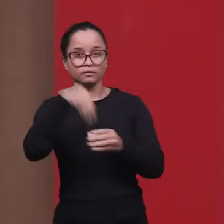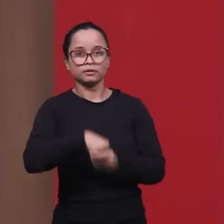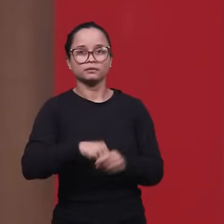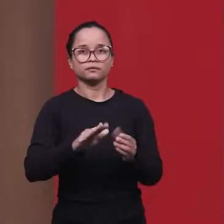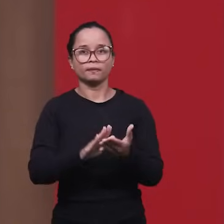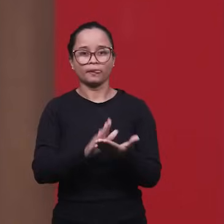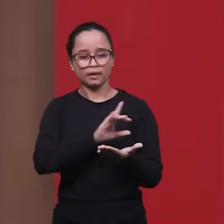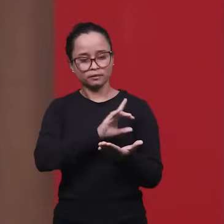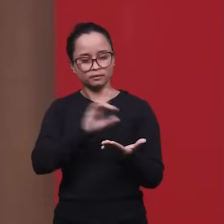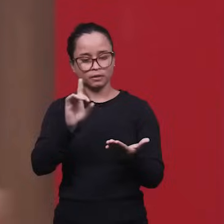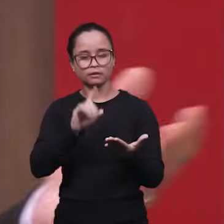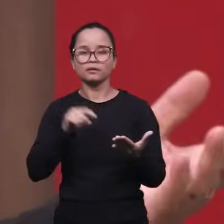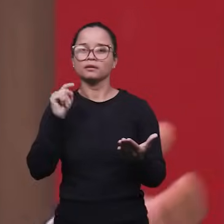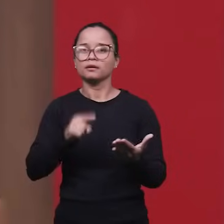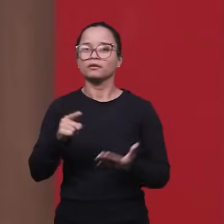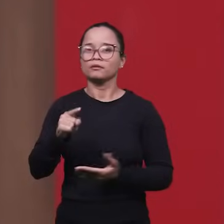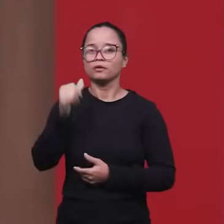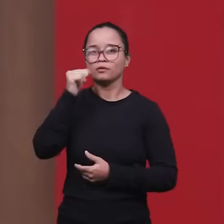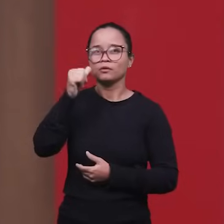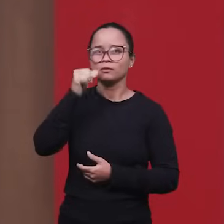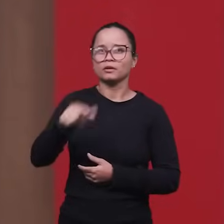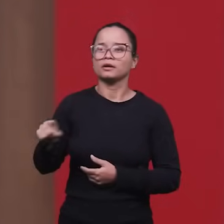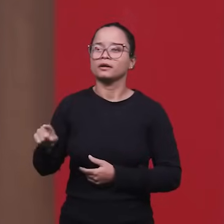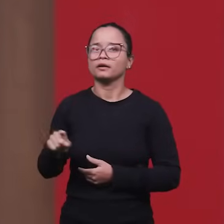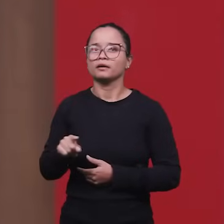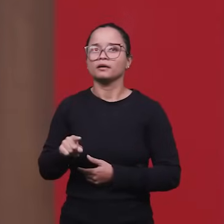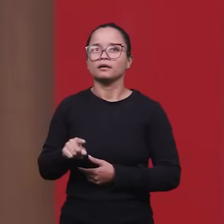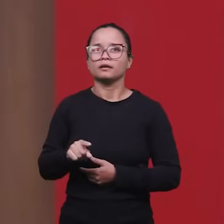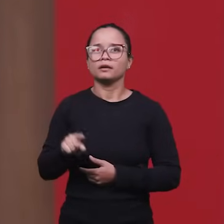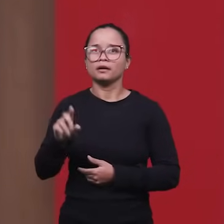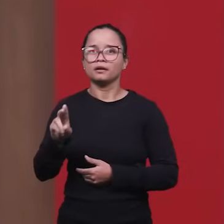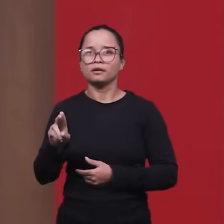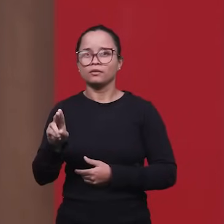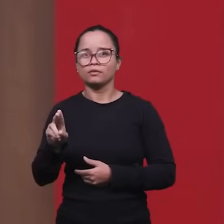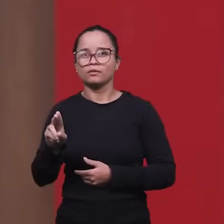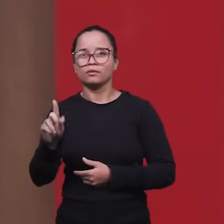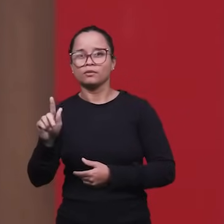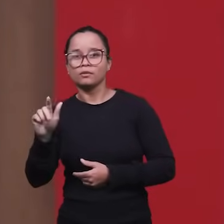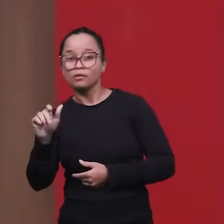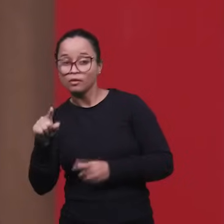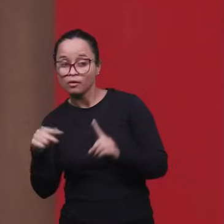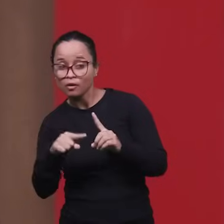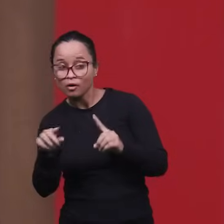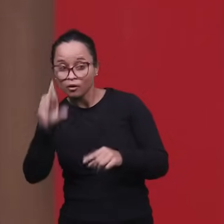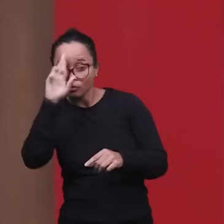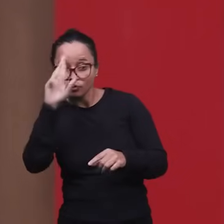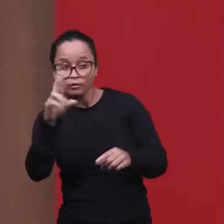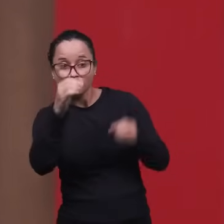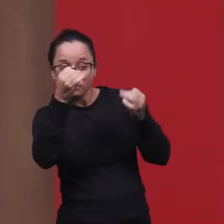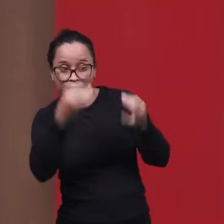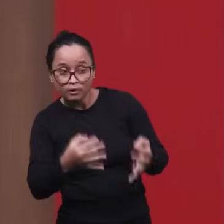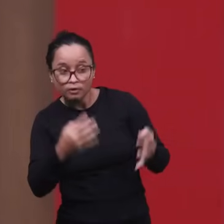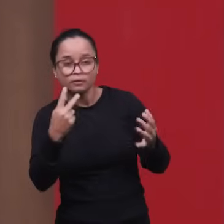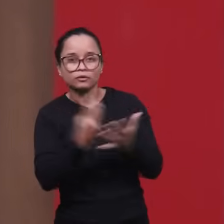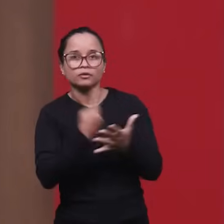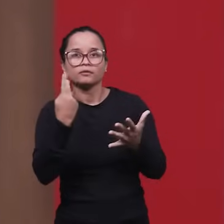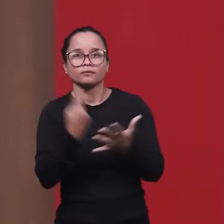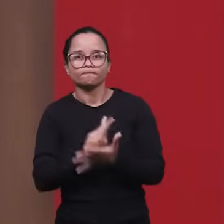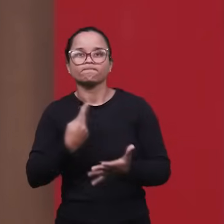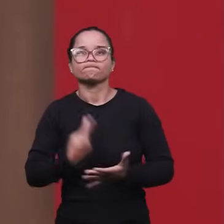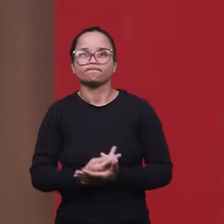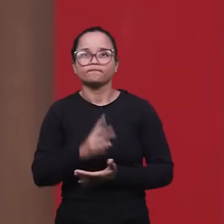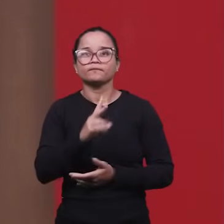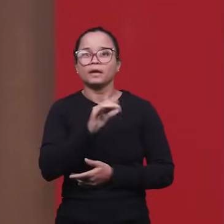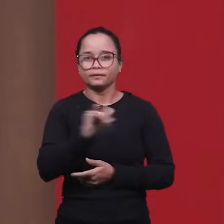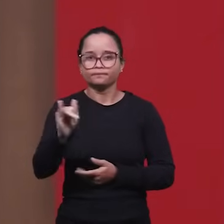ali. Ele foi até uma mulher, uma profetisa, Hulda, e ela começou a explicar, isso aqui, o Senhor falou isso vai acontecer.